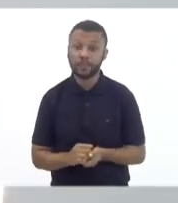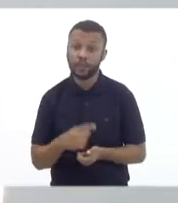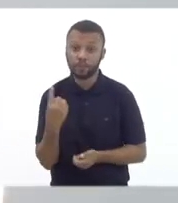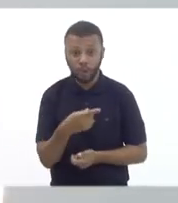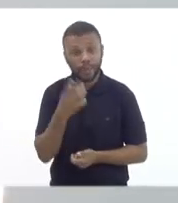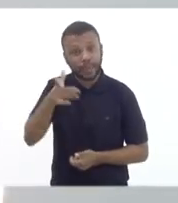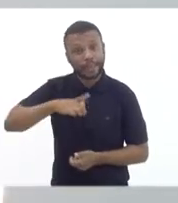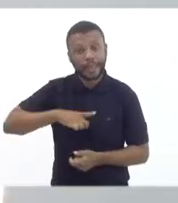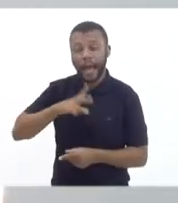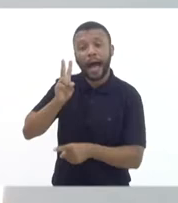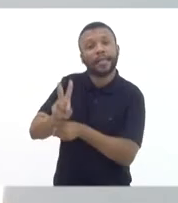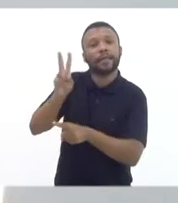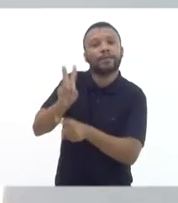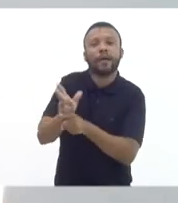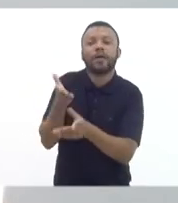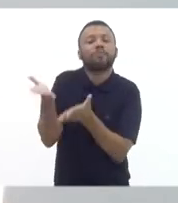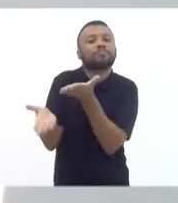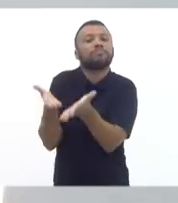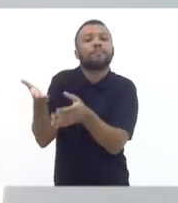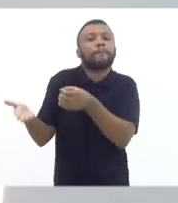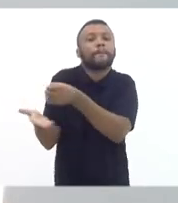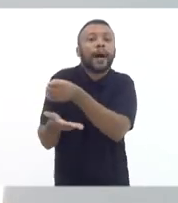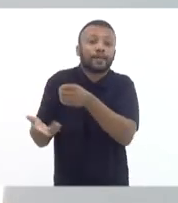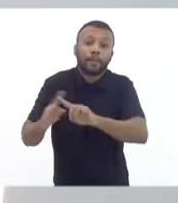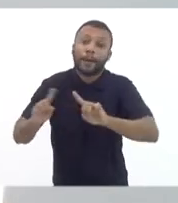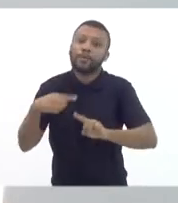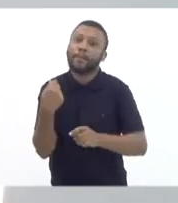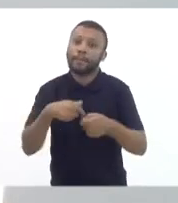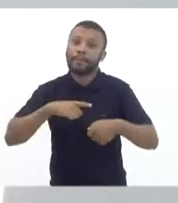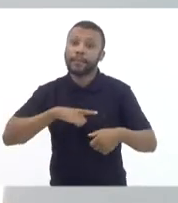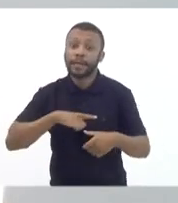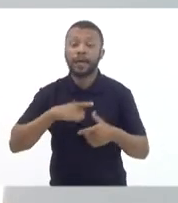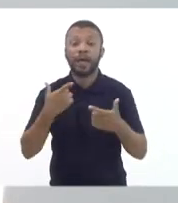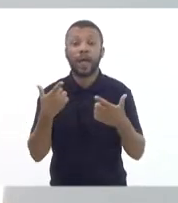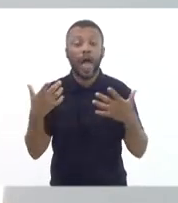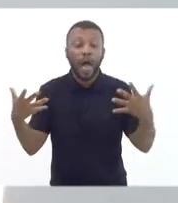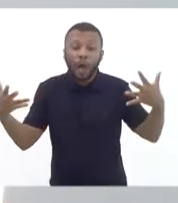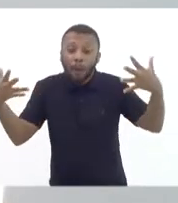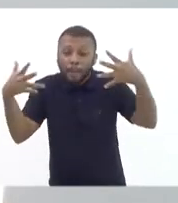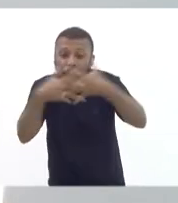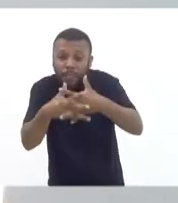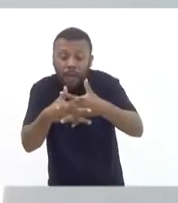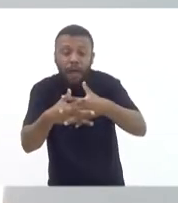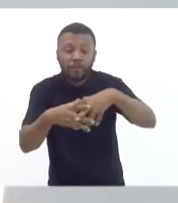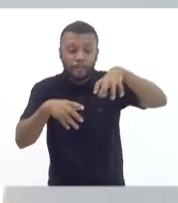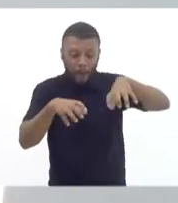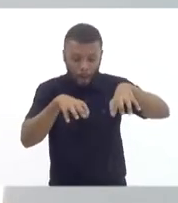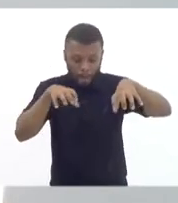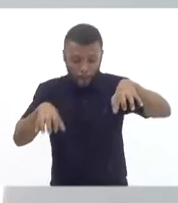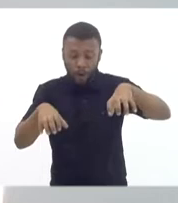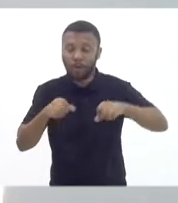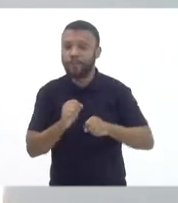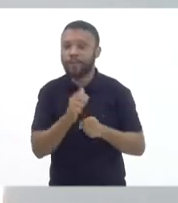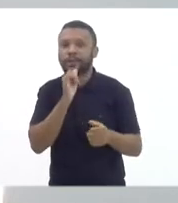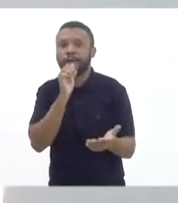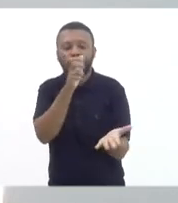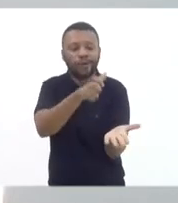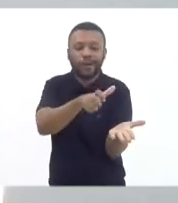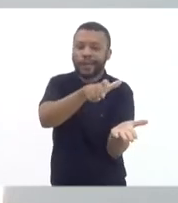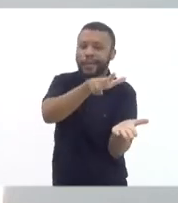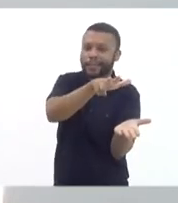atendimento básico, mas a gente precisa de média e alta complexidade, que é feito pelas clínicas a média complexidade e o hospital a